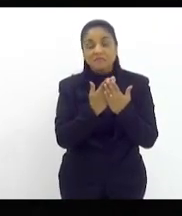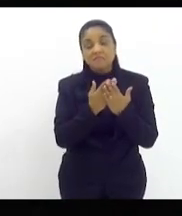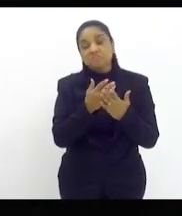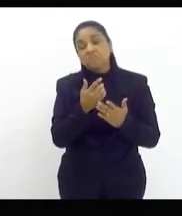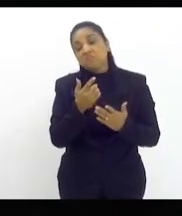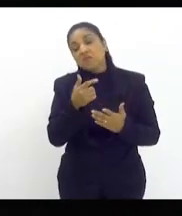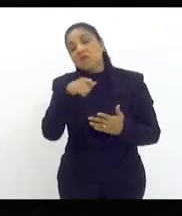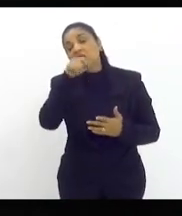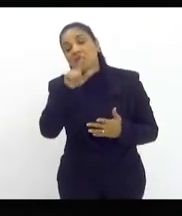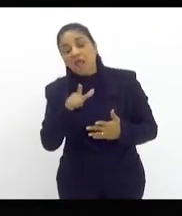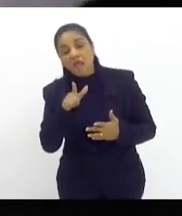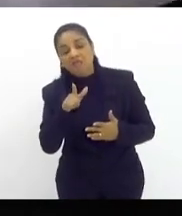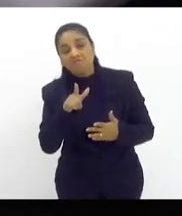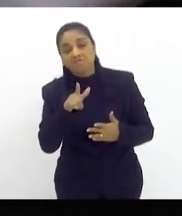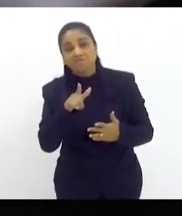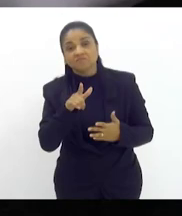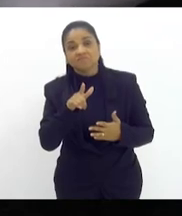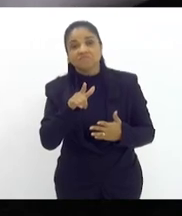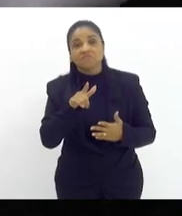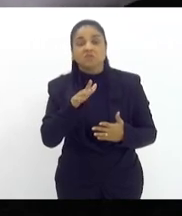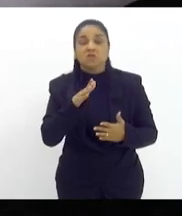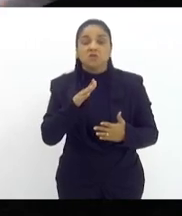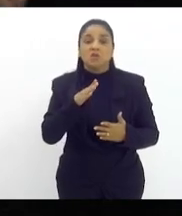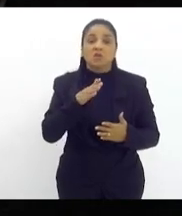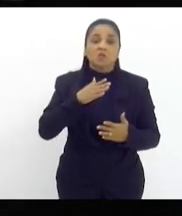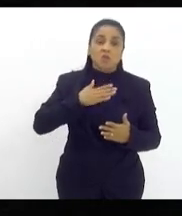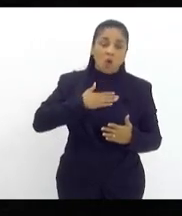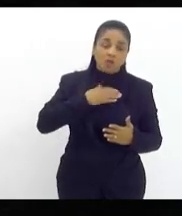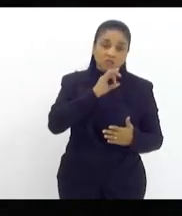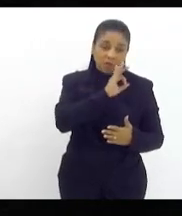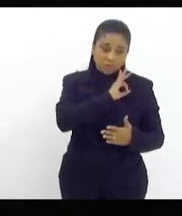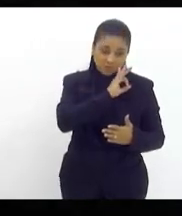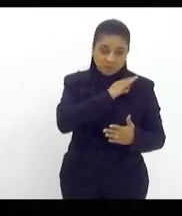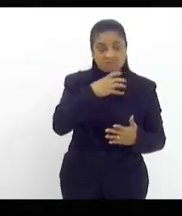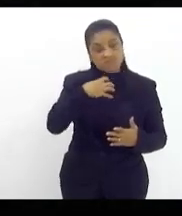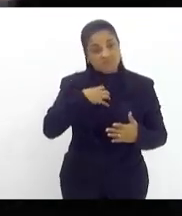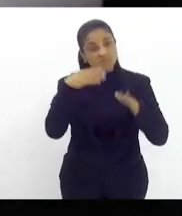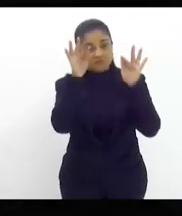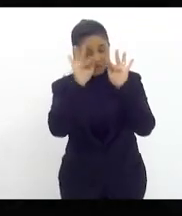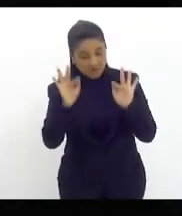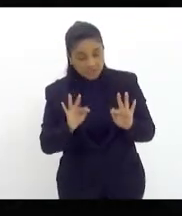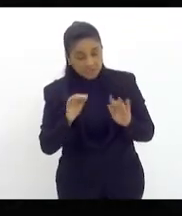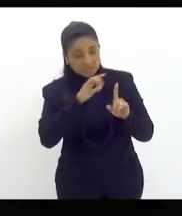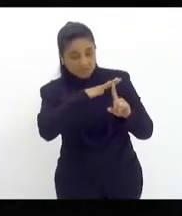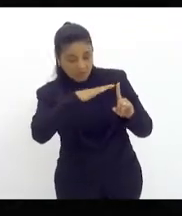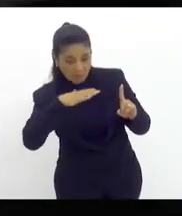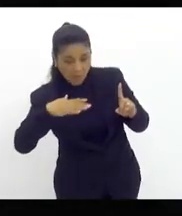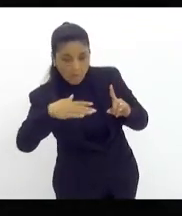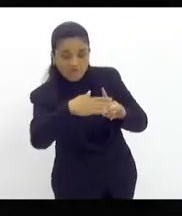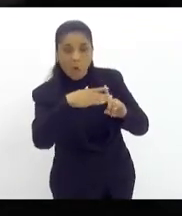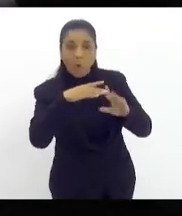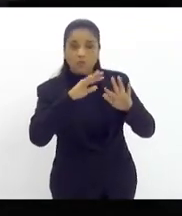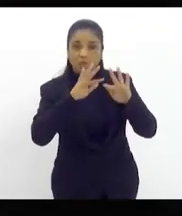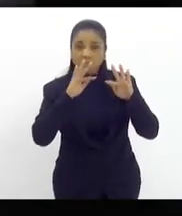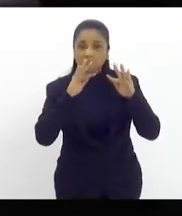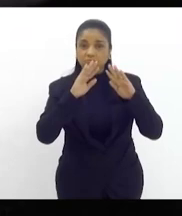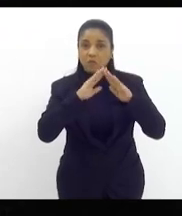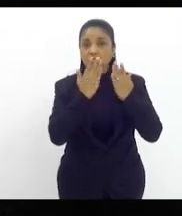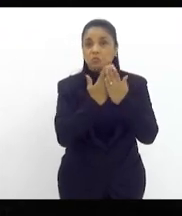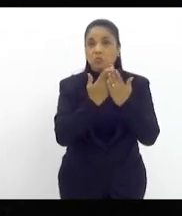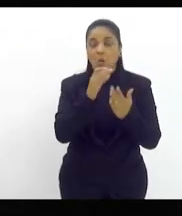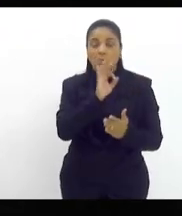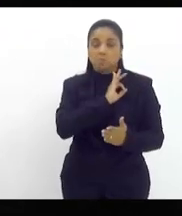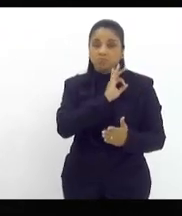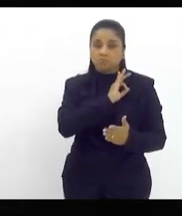é claro que vai ficar feliz que a polícia esteja nas imediações a não ser que a pessoa não saiba o que